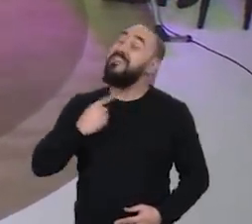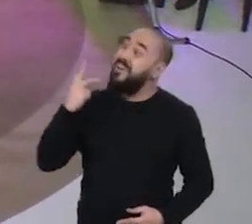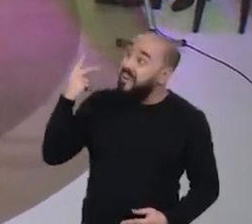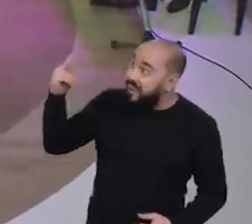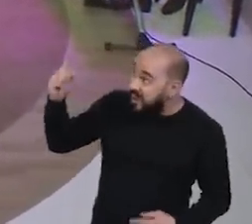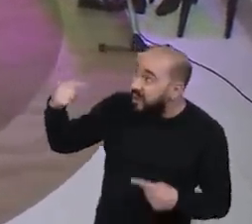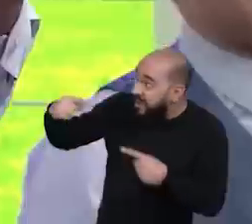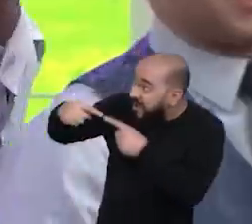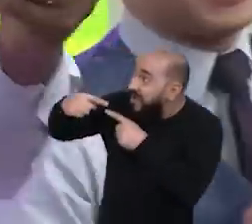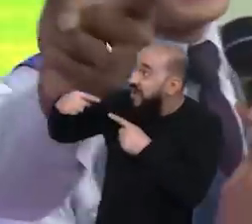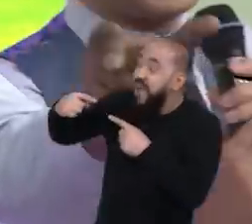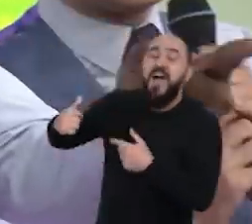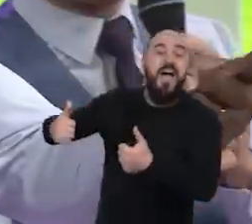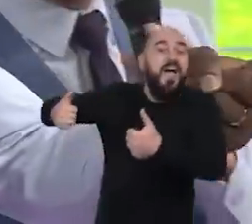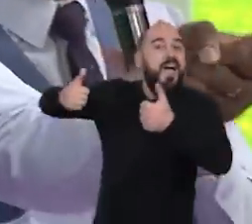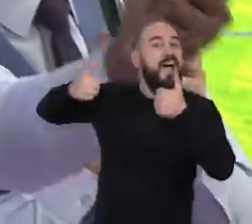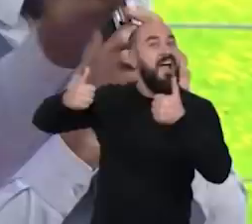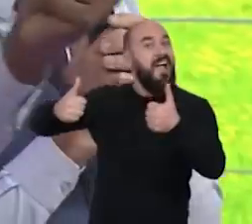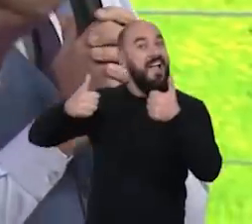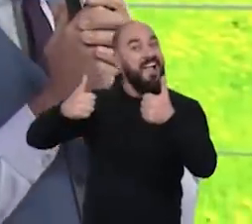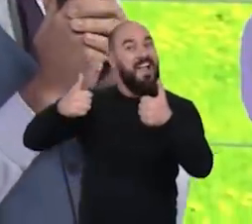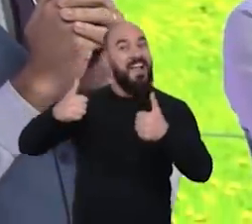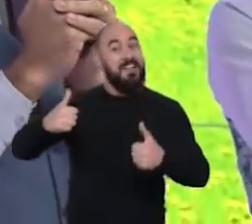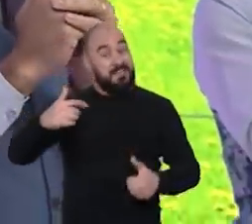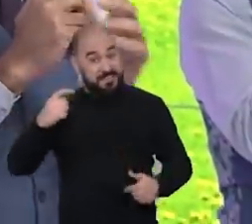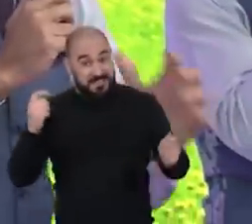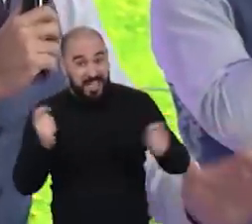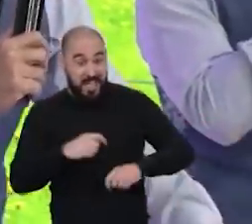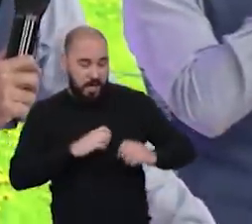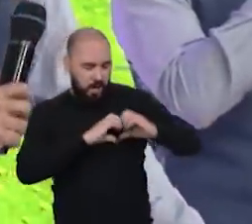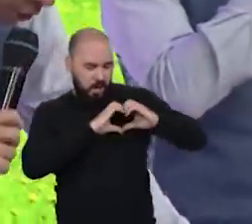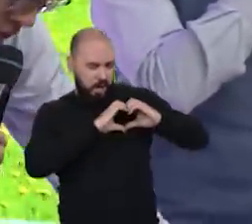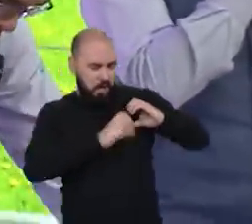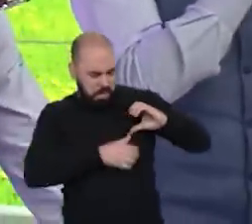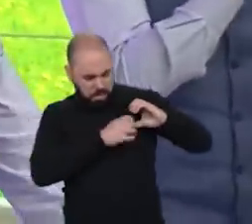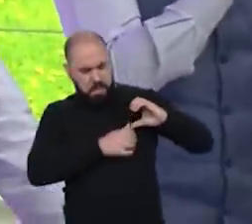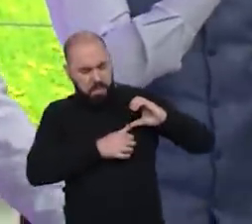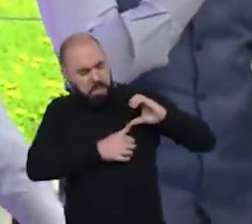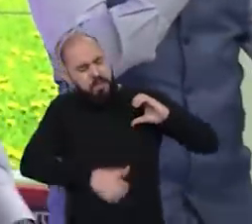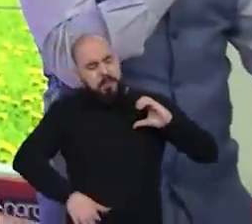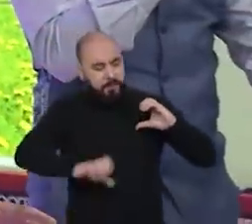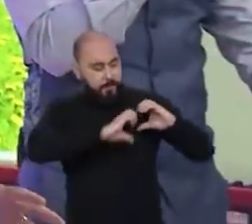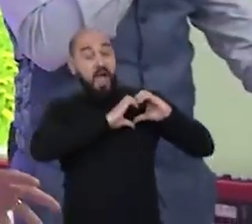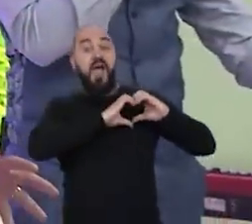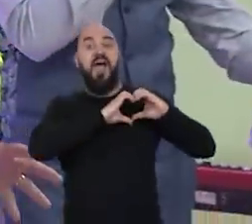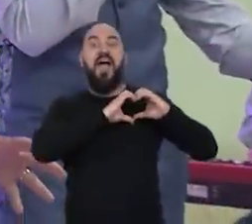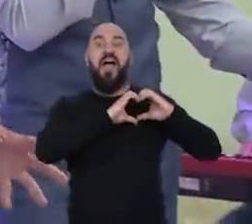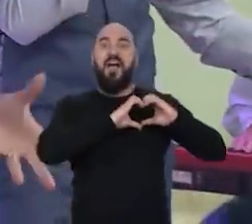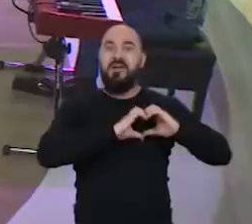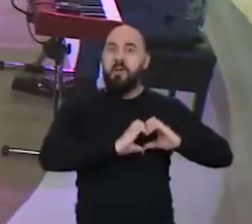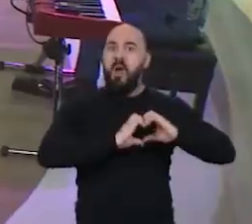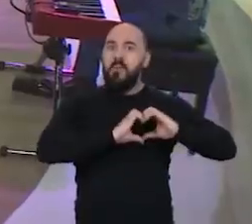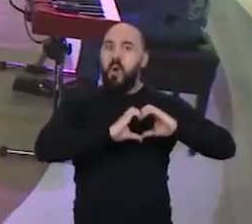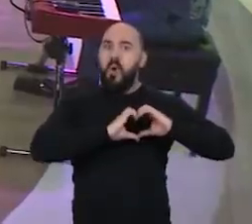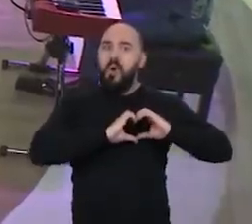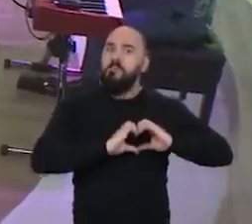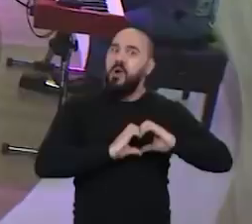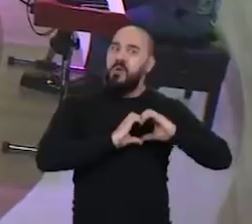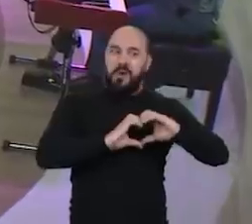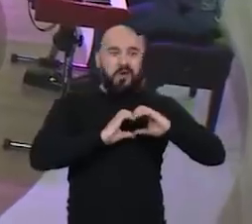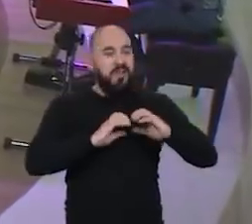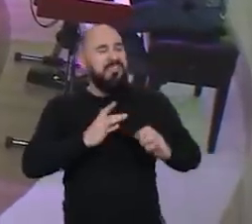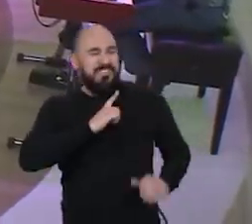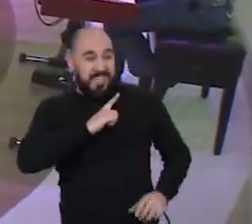do seu querer. Junta os pedaços quebrados, faz até